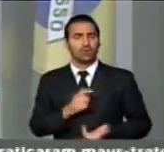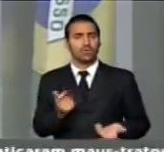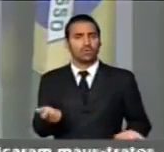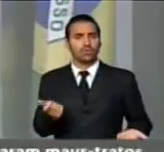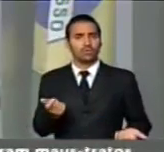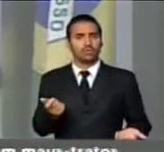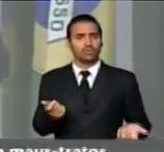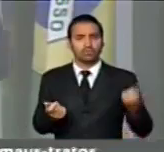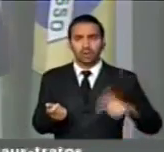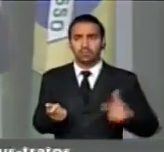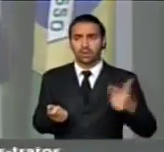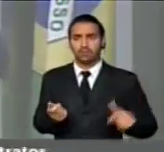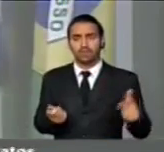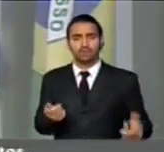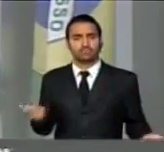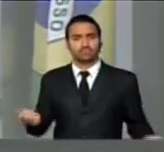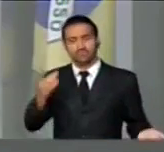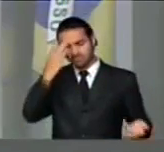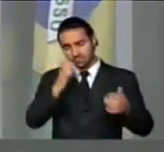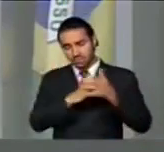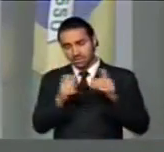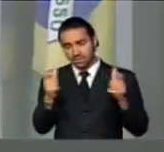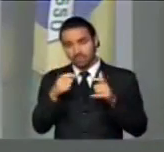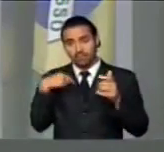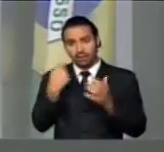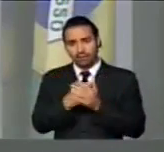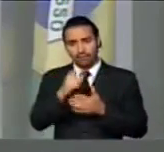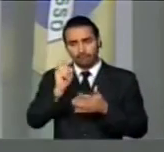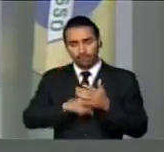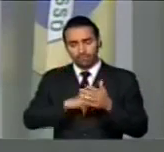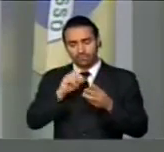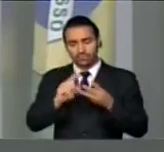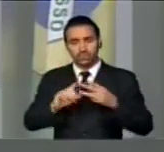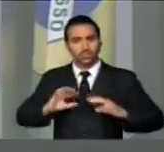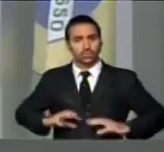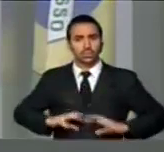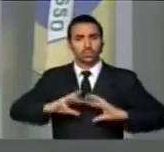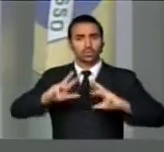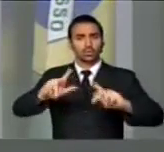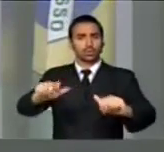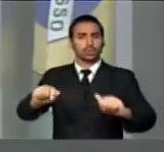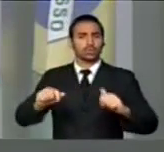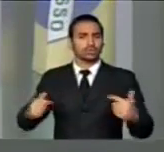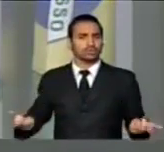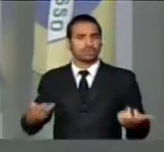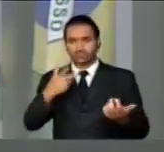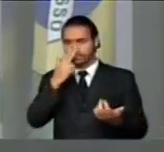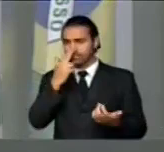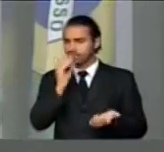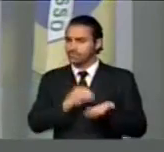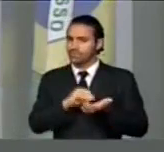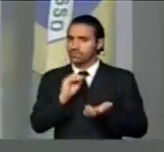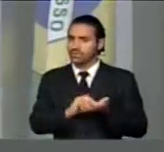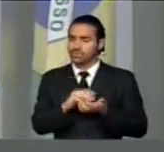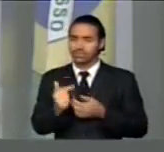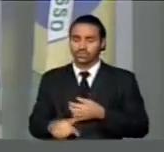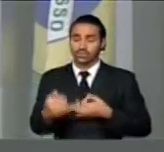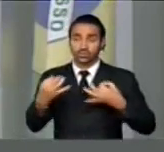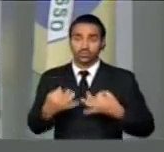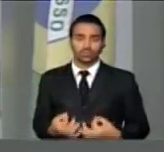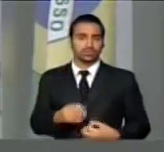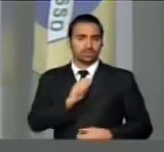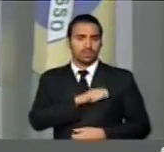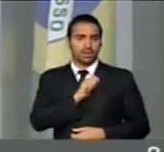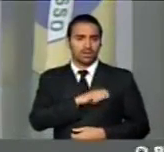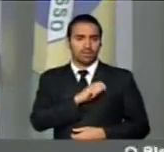de uma vez, tributando o microempresário, tributando a todos de uma maneira injusta e perversa,